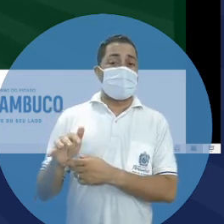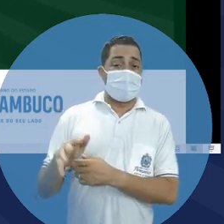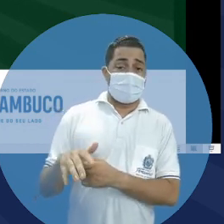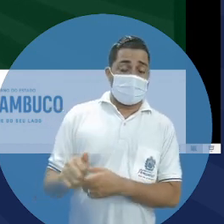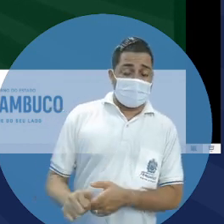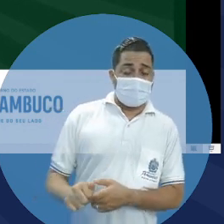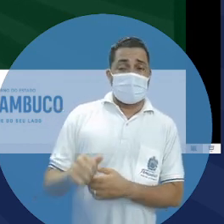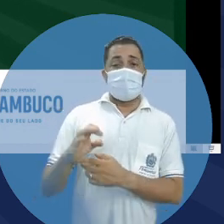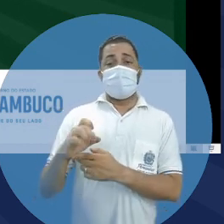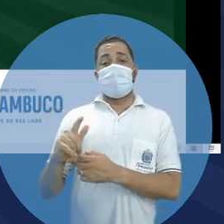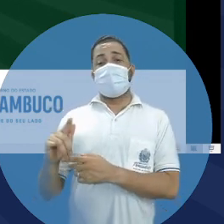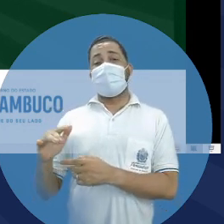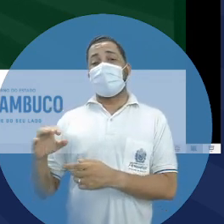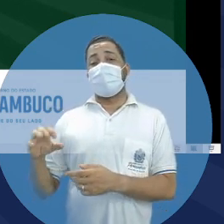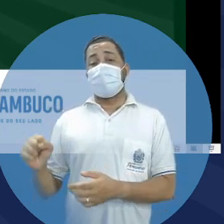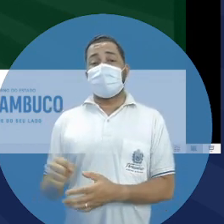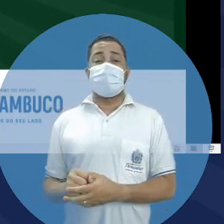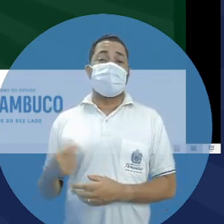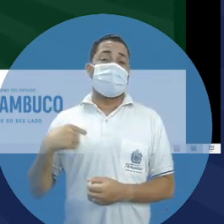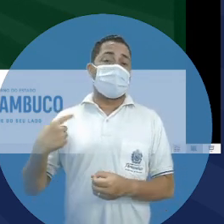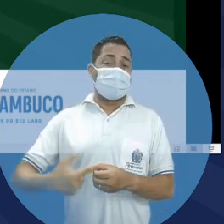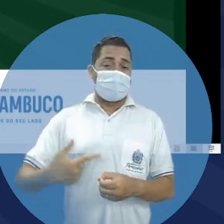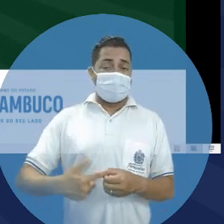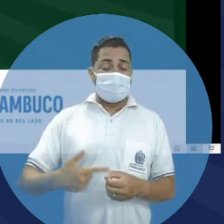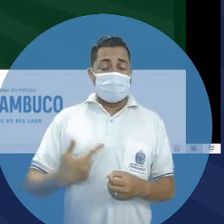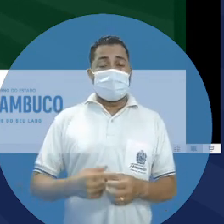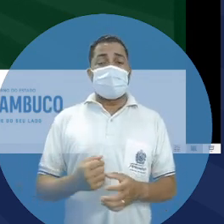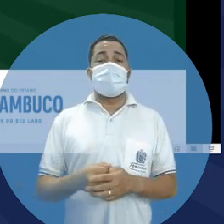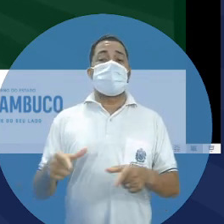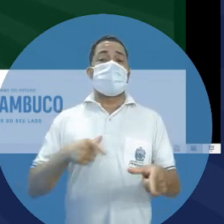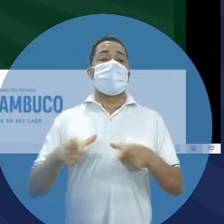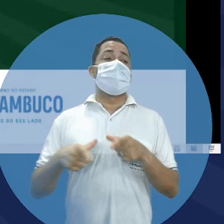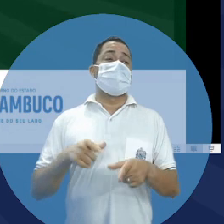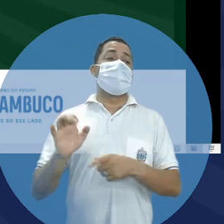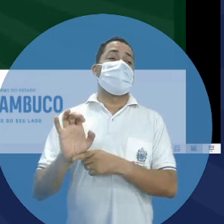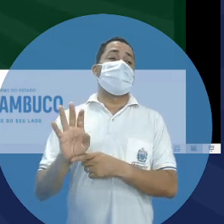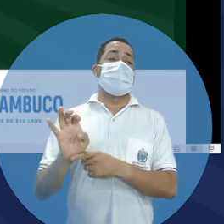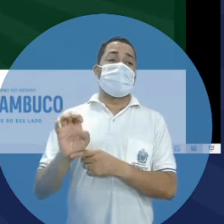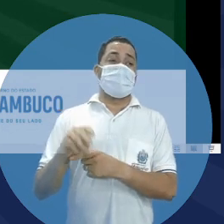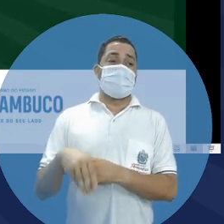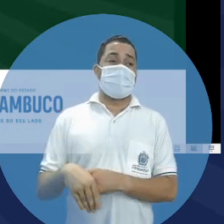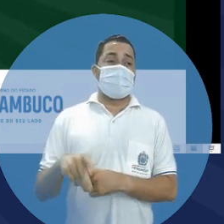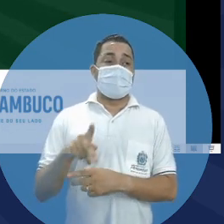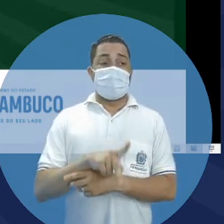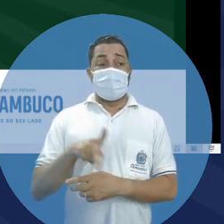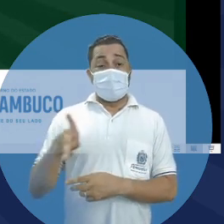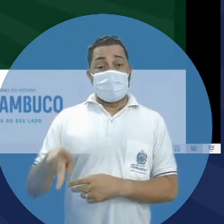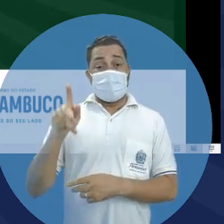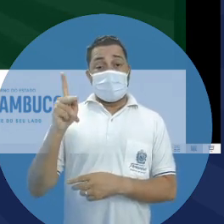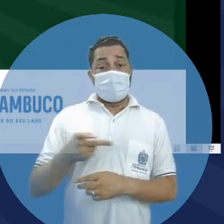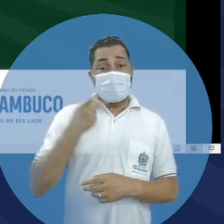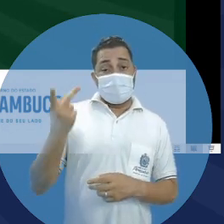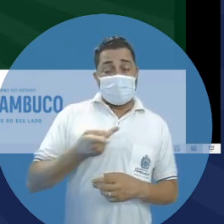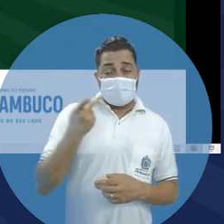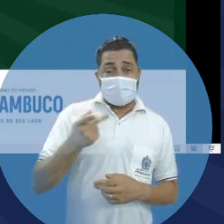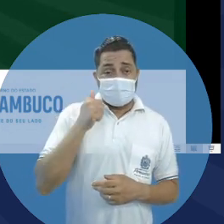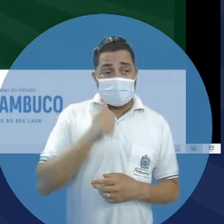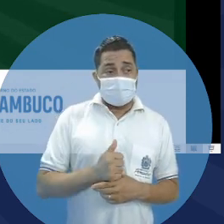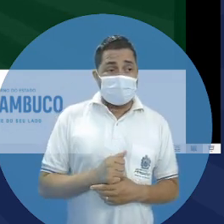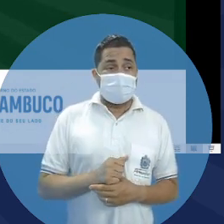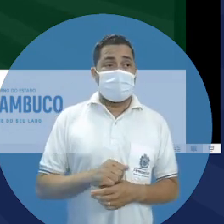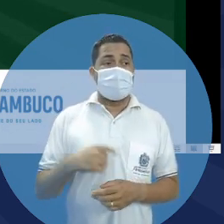sou aqui do Sertão, trabalho na EREM Anísio Rodrigues Coelho, como a professora falou. Então, a